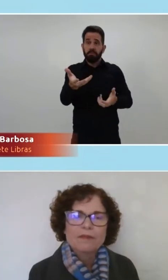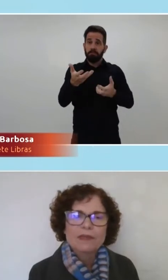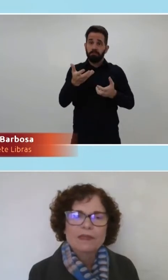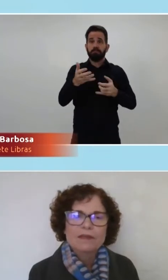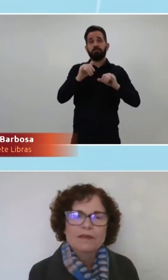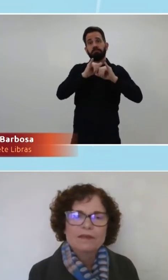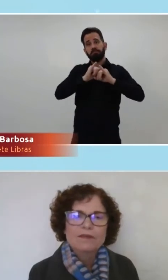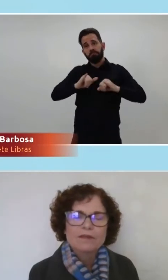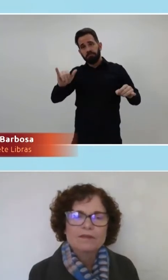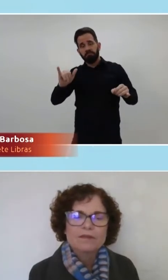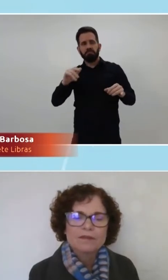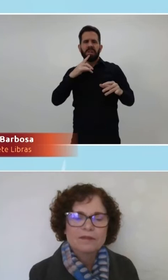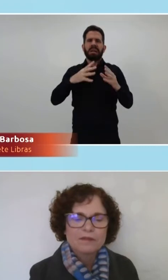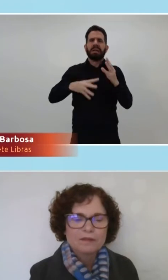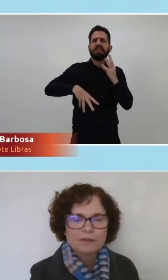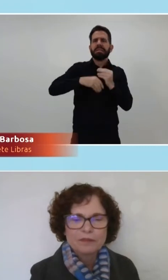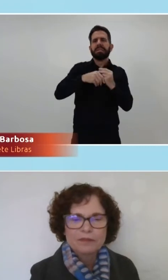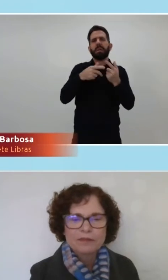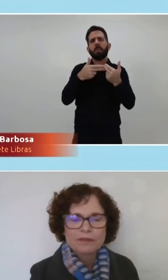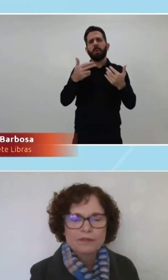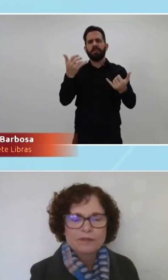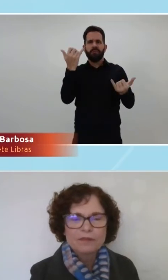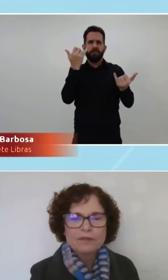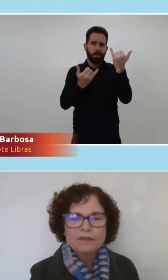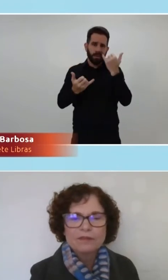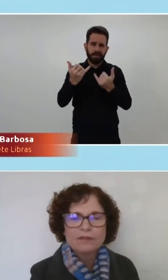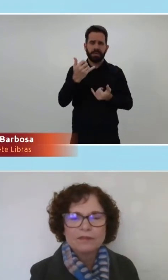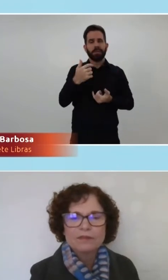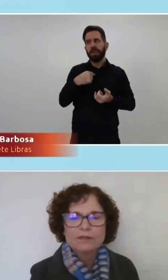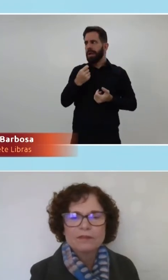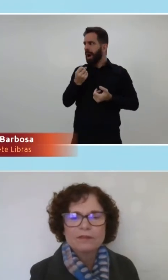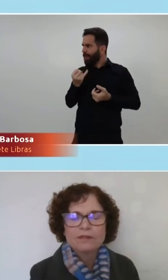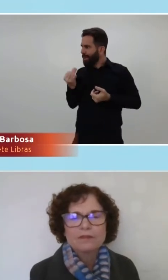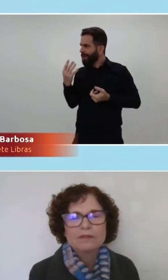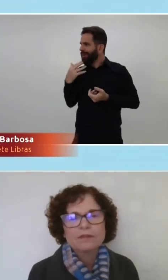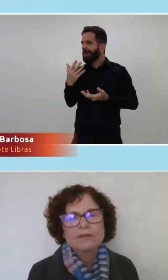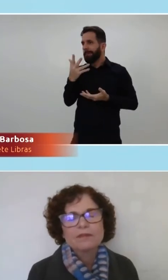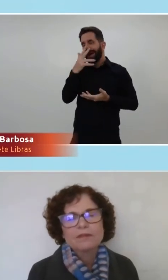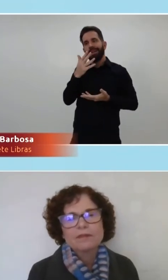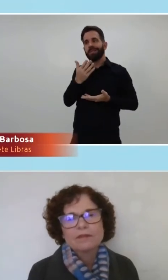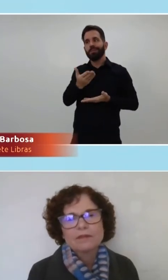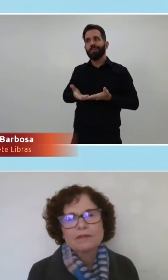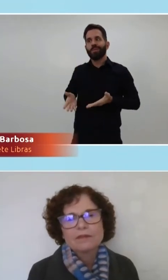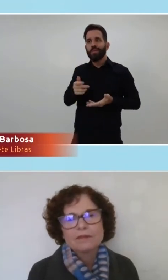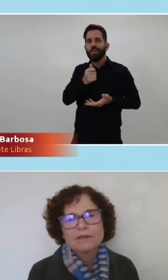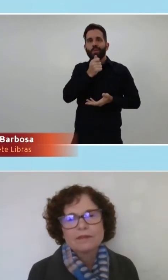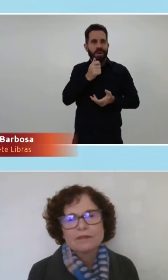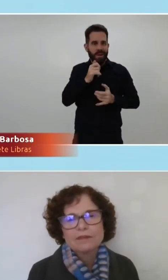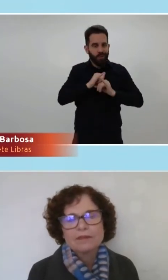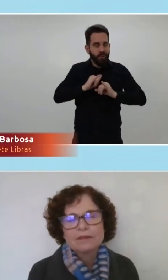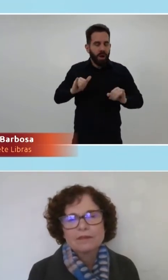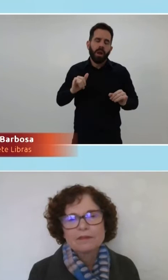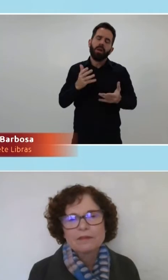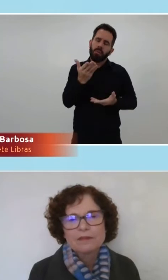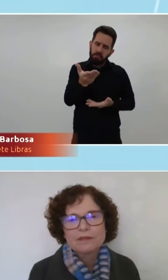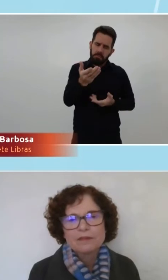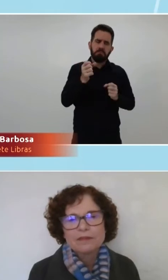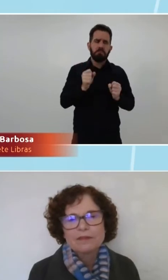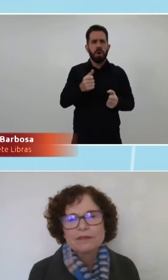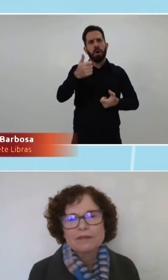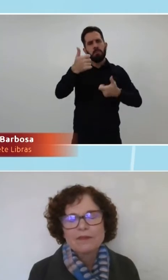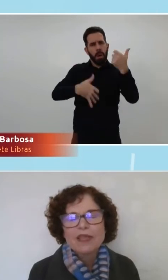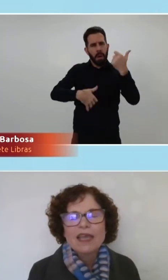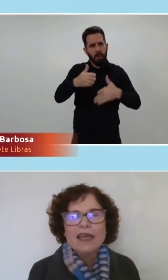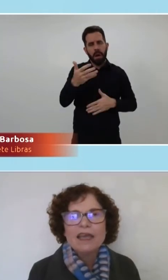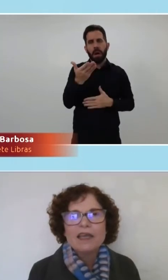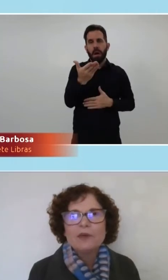quiser acrescentar alguma coisa, falar sobre algo que a gente não tenha tocado nesse momento, para a gente finalizar essa conversa tão